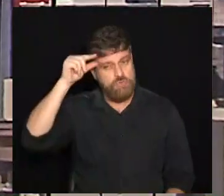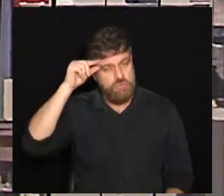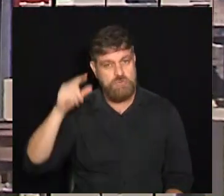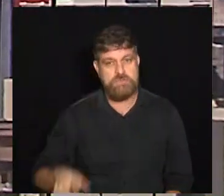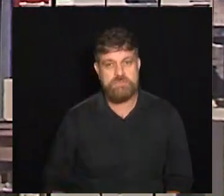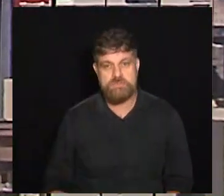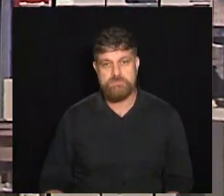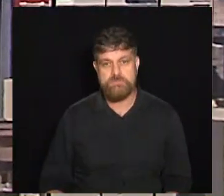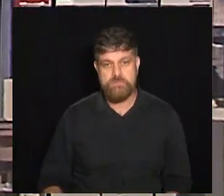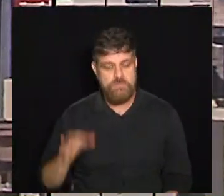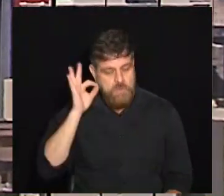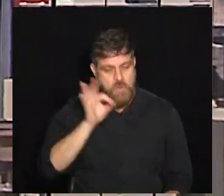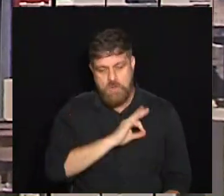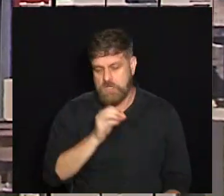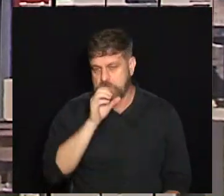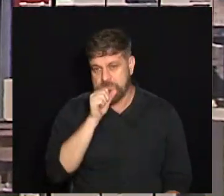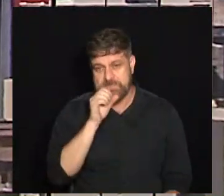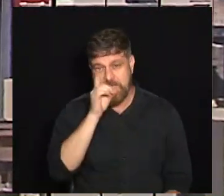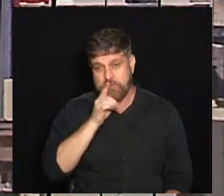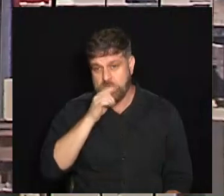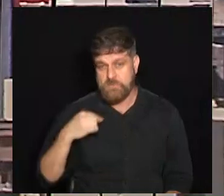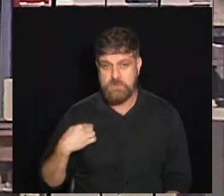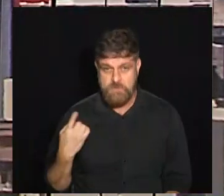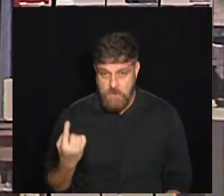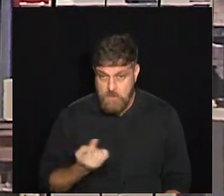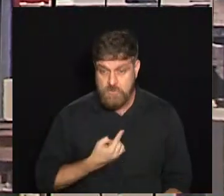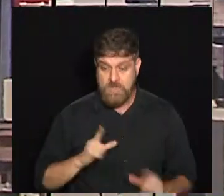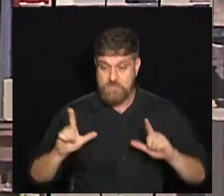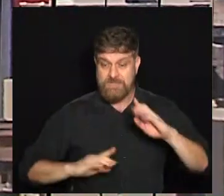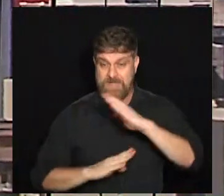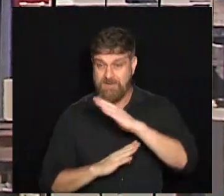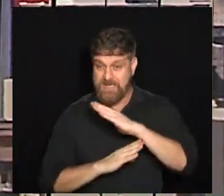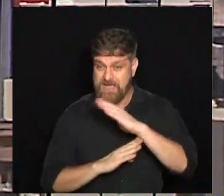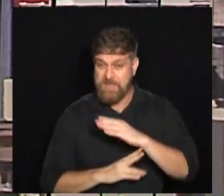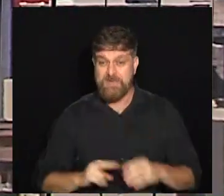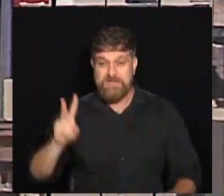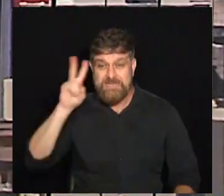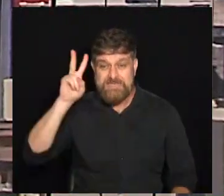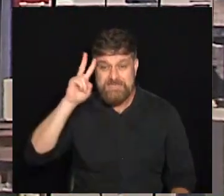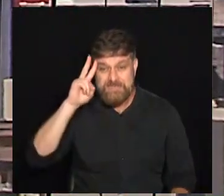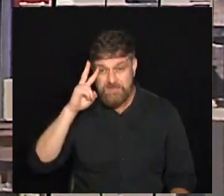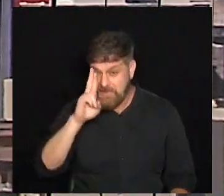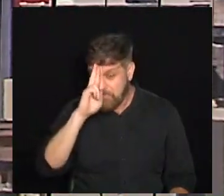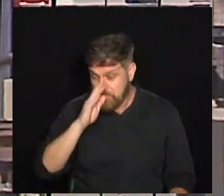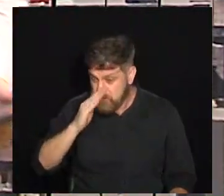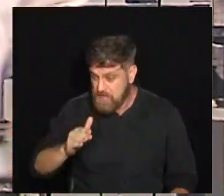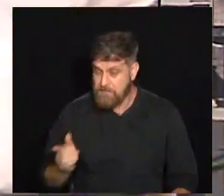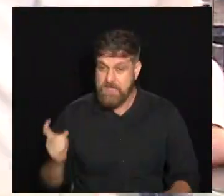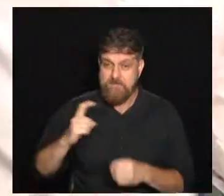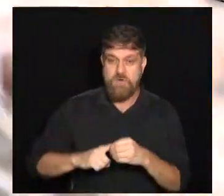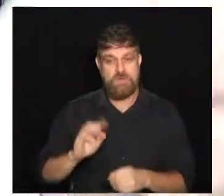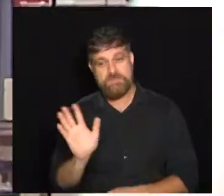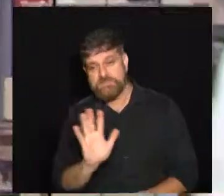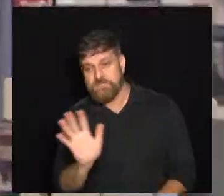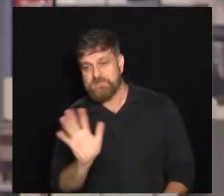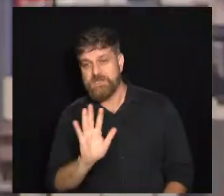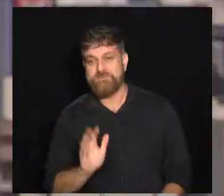Campinas. Ótimo fim de semana. O Jornal Câmara Notícia volta na segunda-feira, ao 12:30. Tchau, tchau.